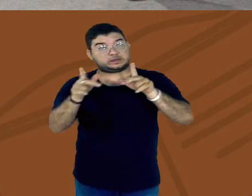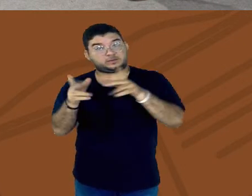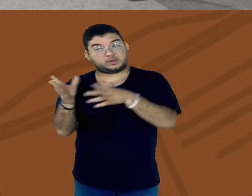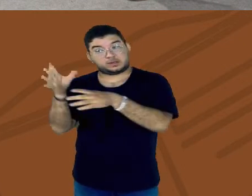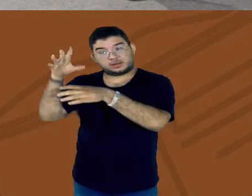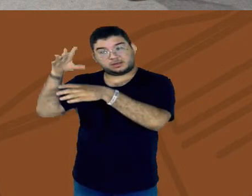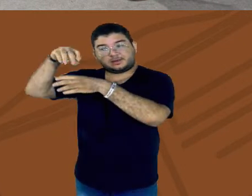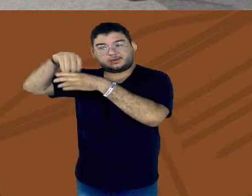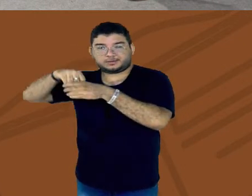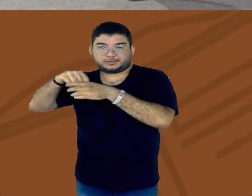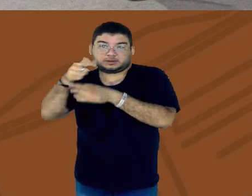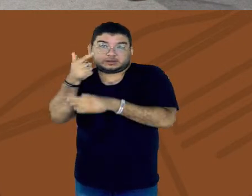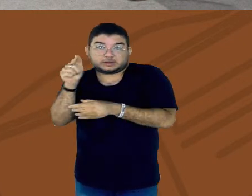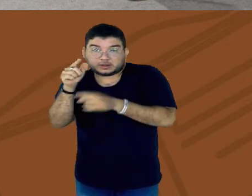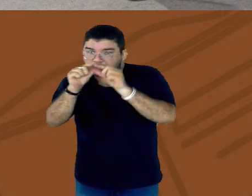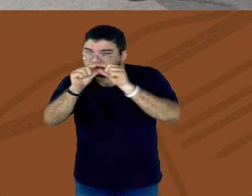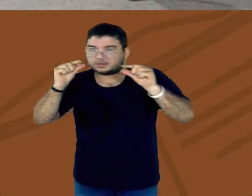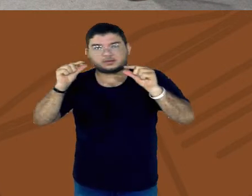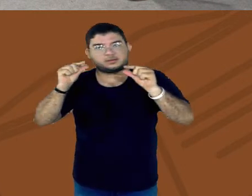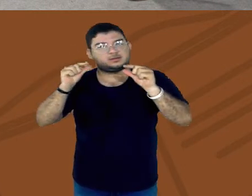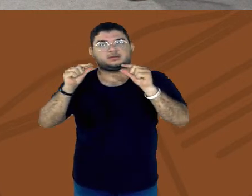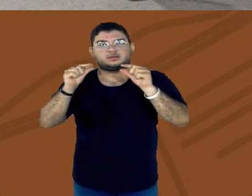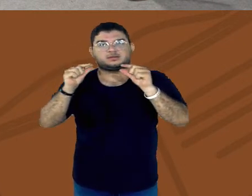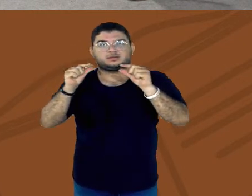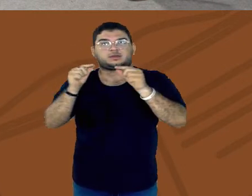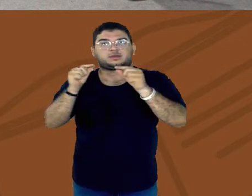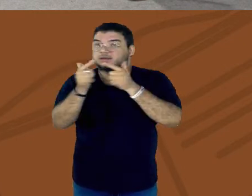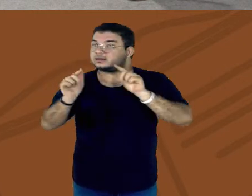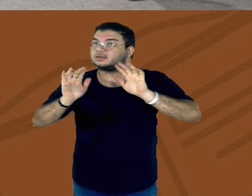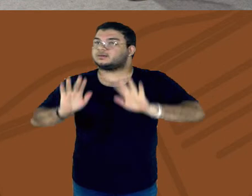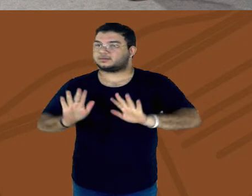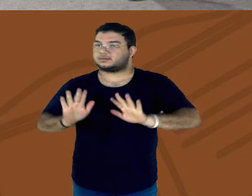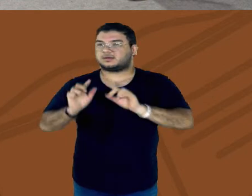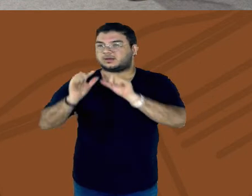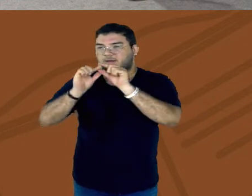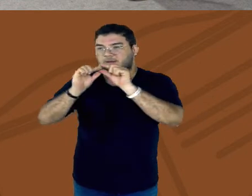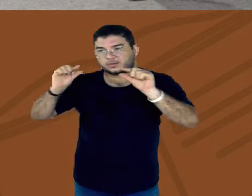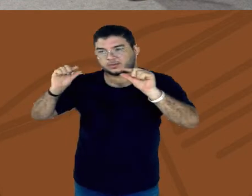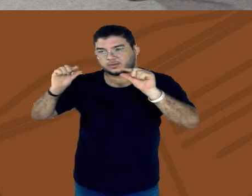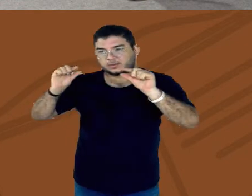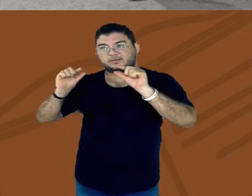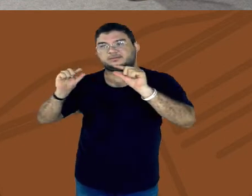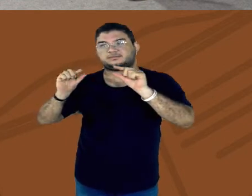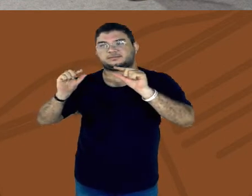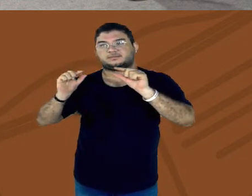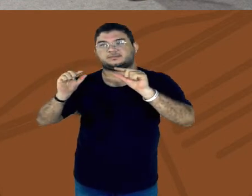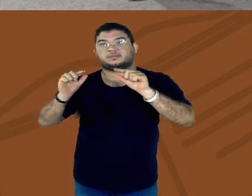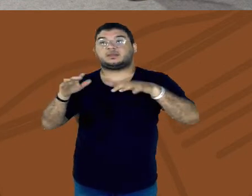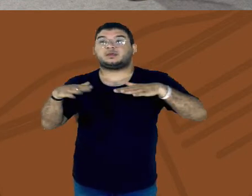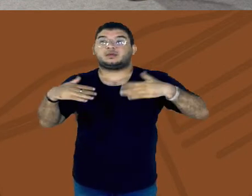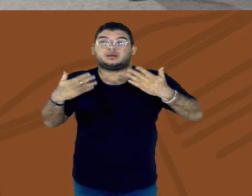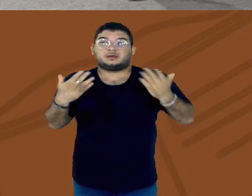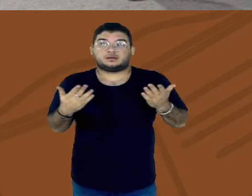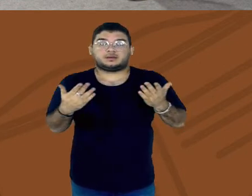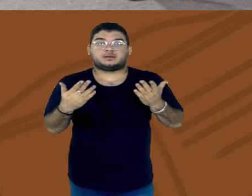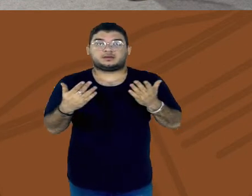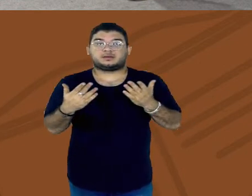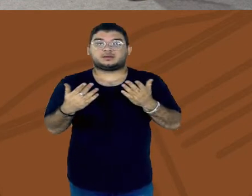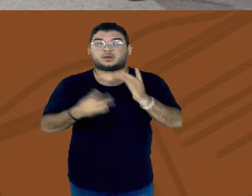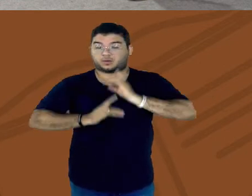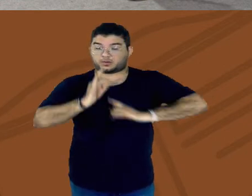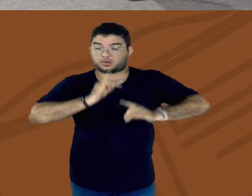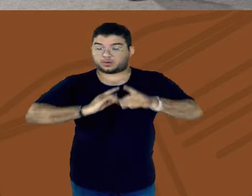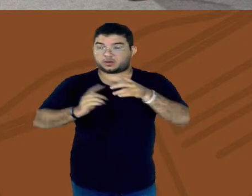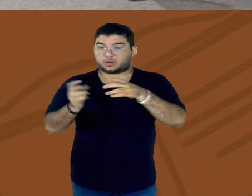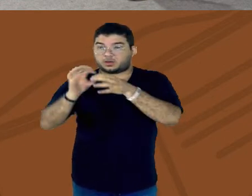endócrina, não tem ducto, não tem canal que conduz essas substâncias. E daí as substâncias são